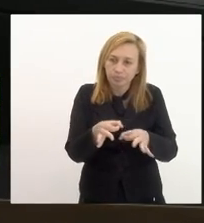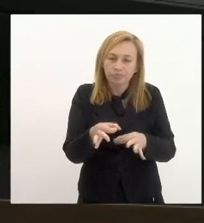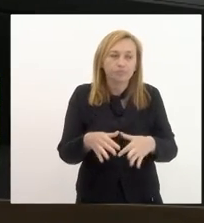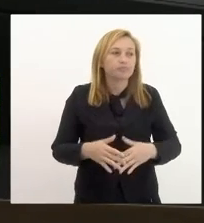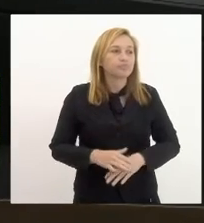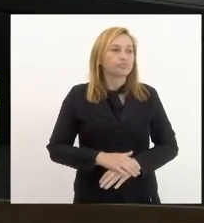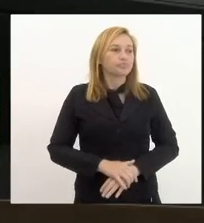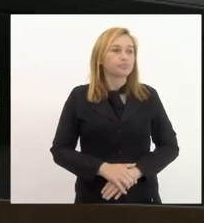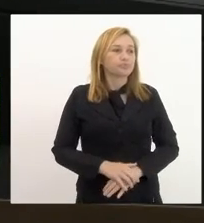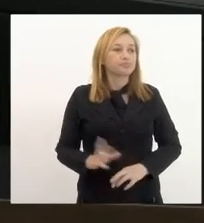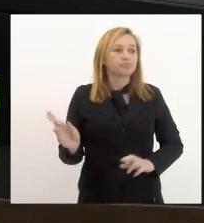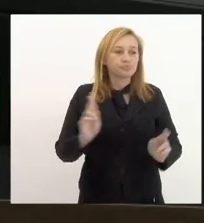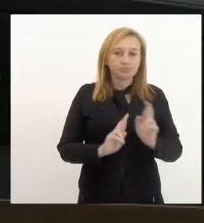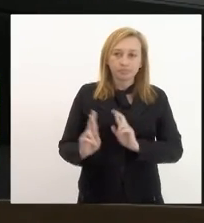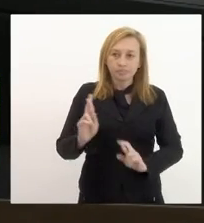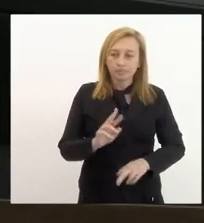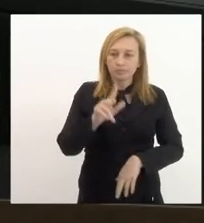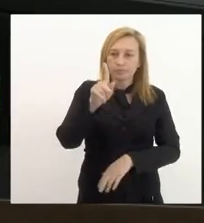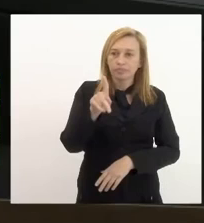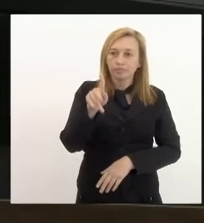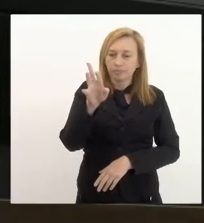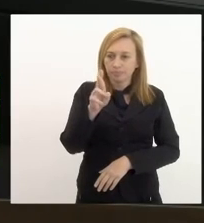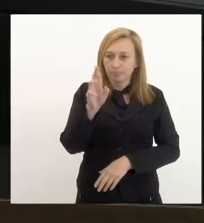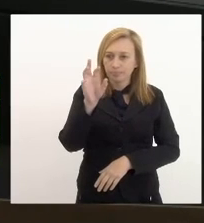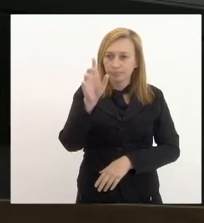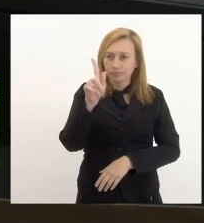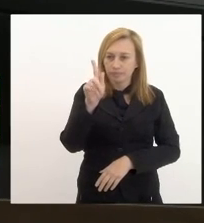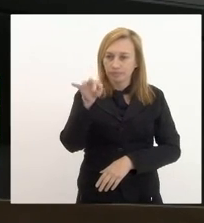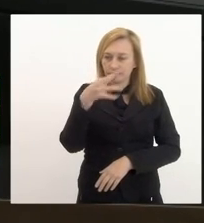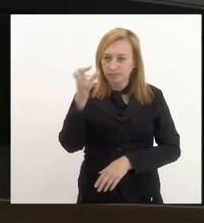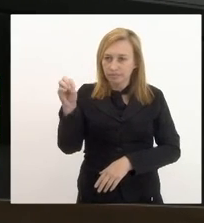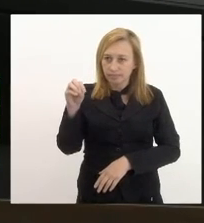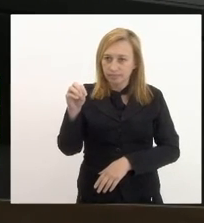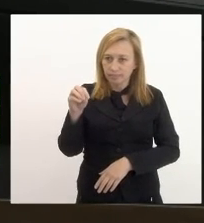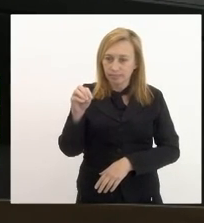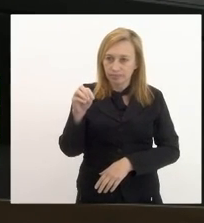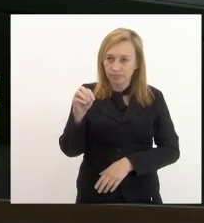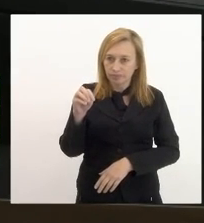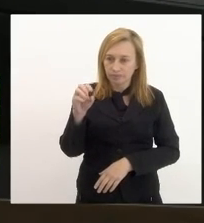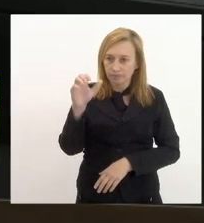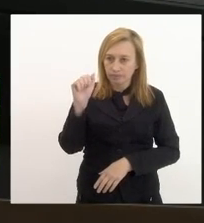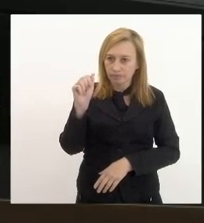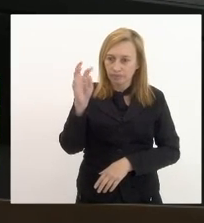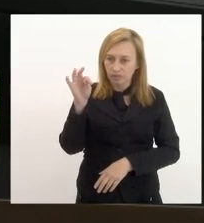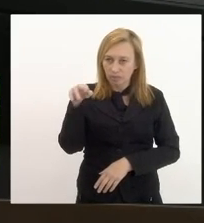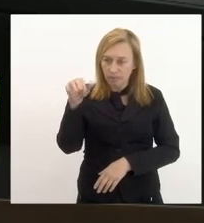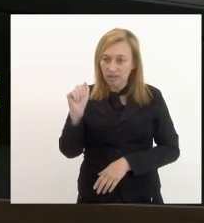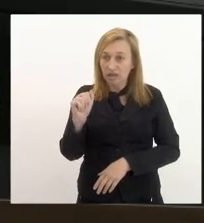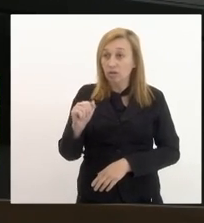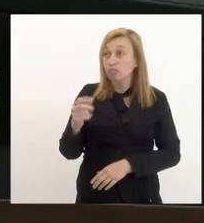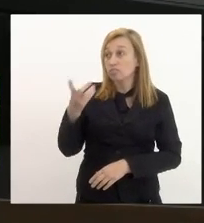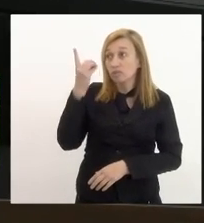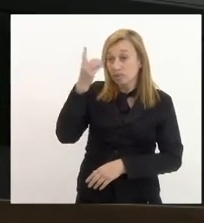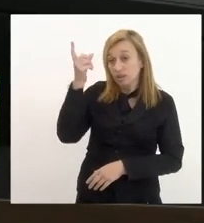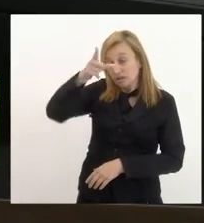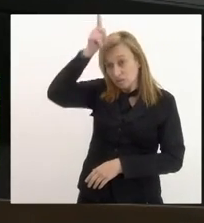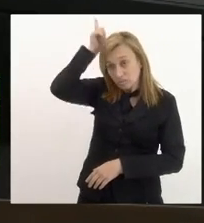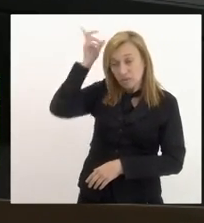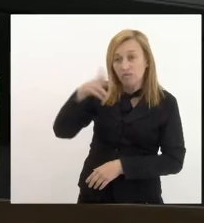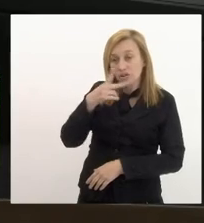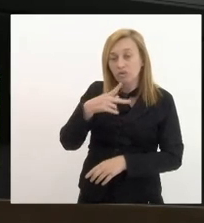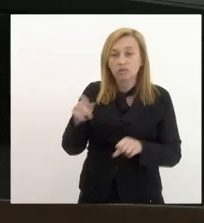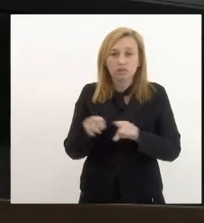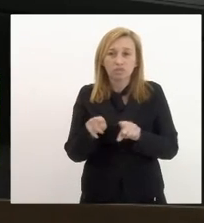é com relação à progressão automática na verdade é o que o Deputado Luiz Paulo falou também né que a Rigor